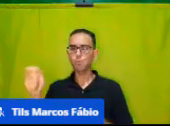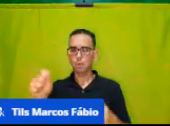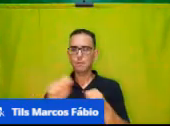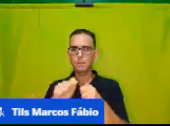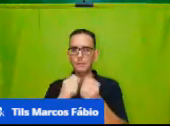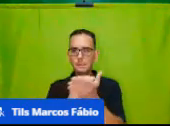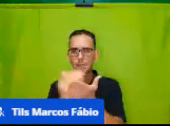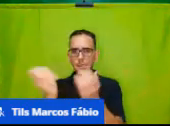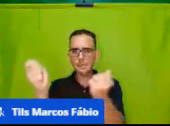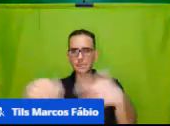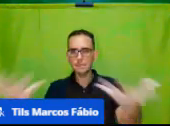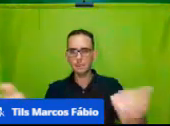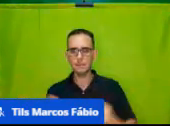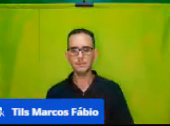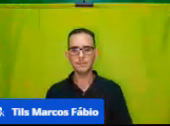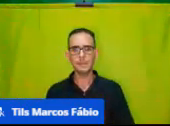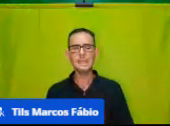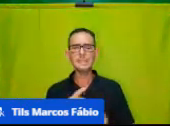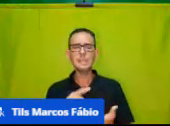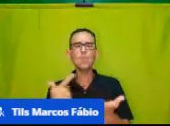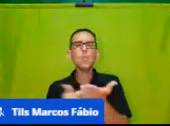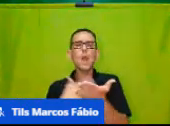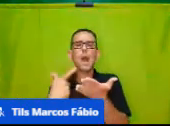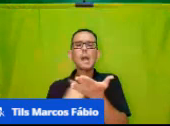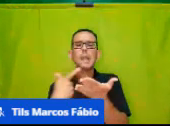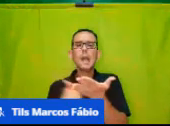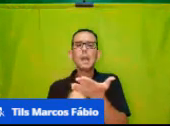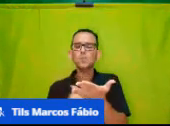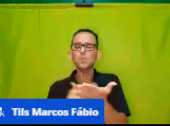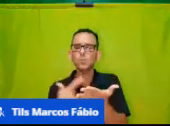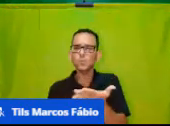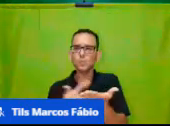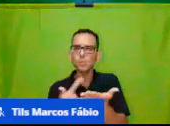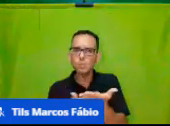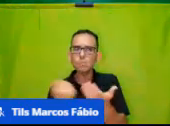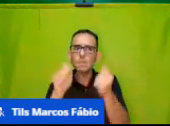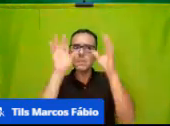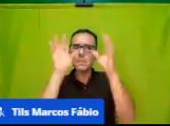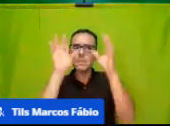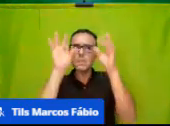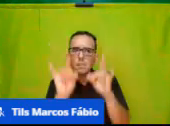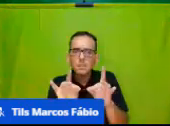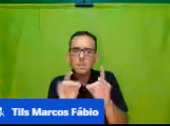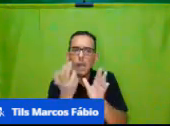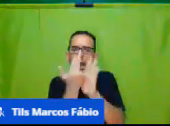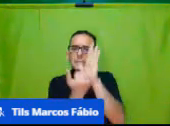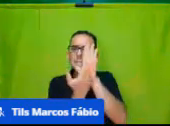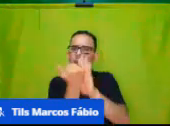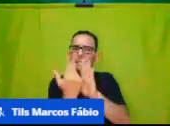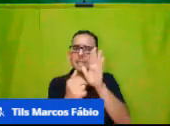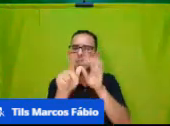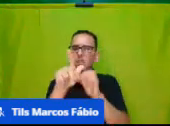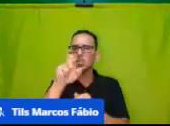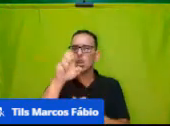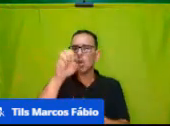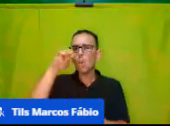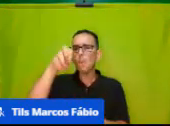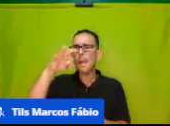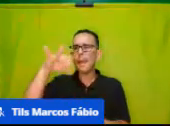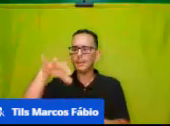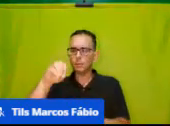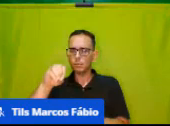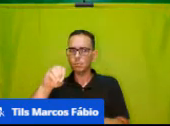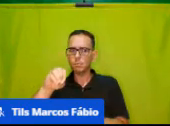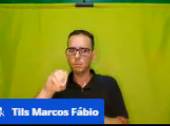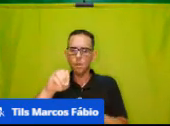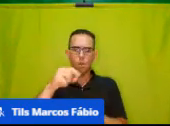caderno, que tem uma questão para ser ponderada com relação aos desenhos geométricos. Eu gostaria que acho que o